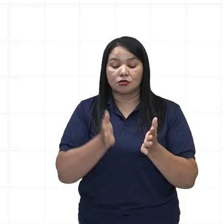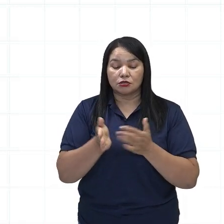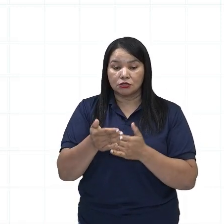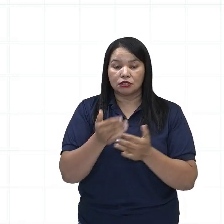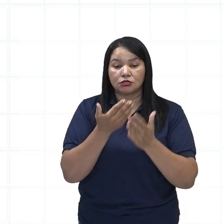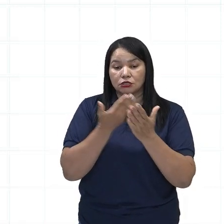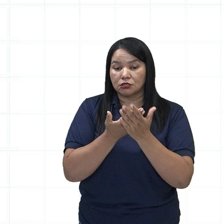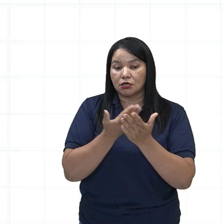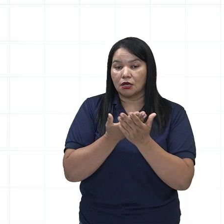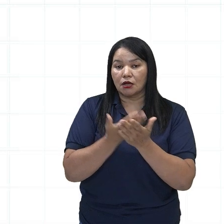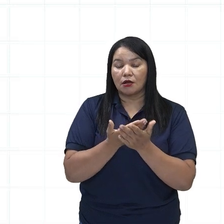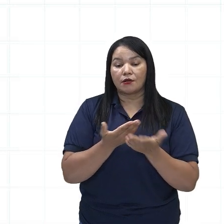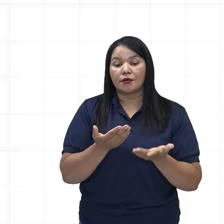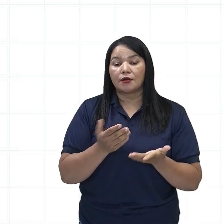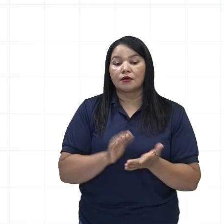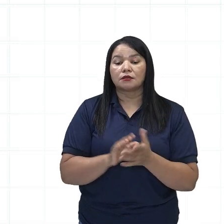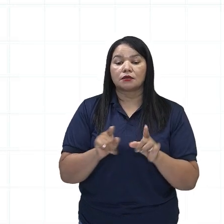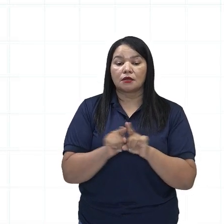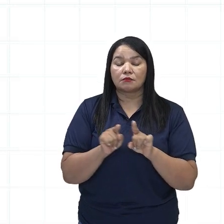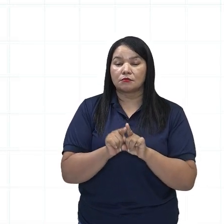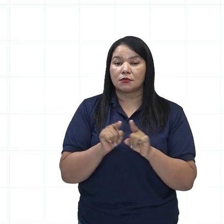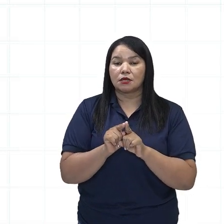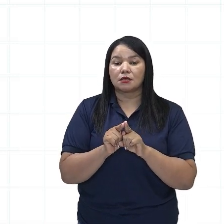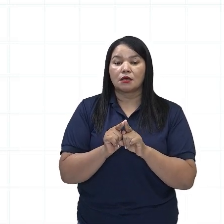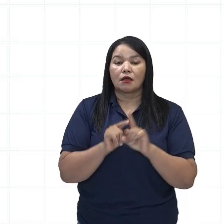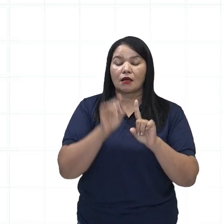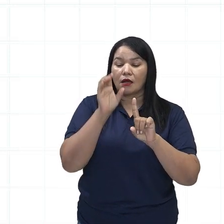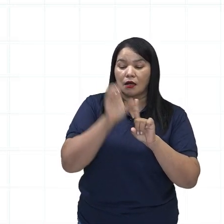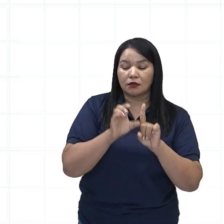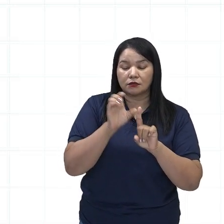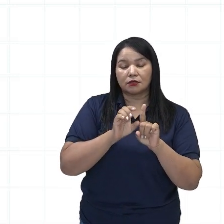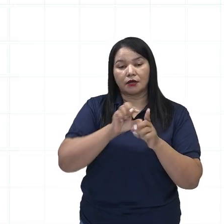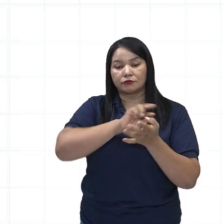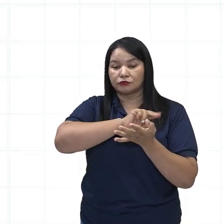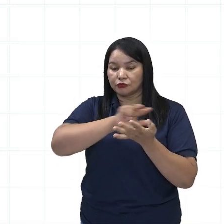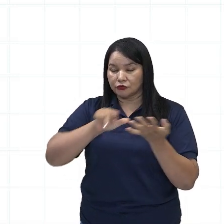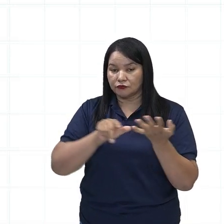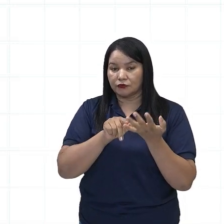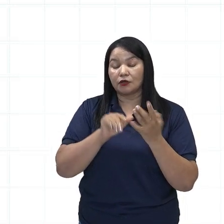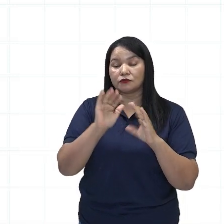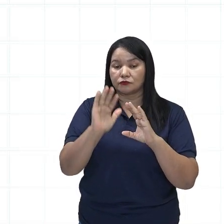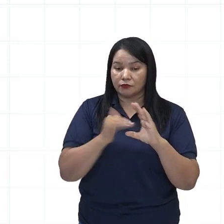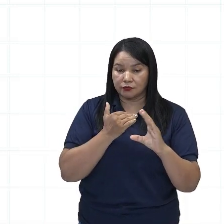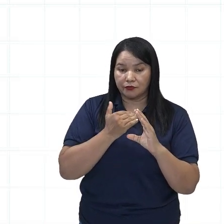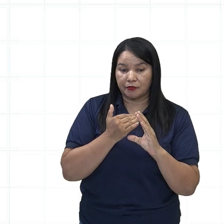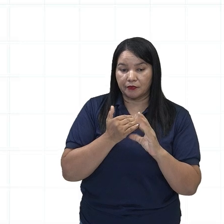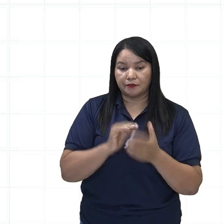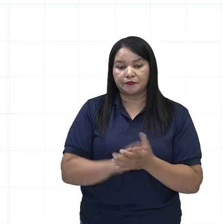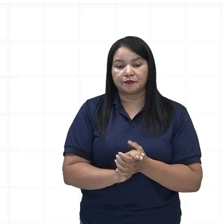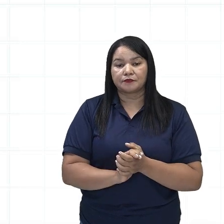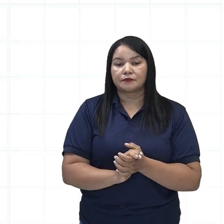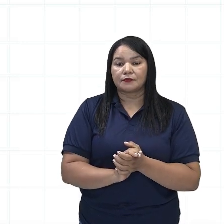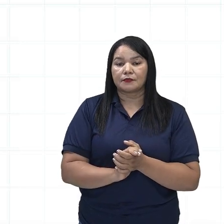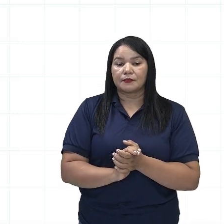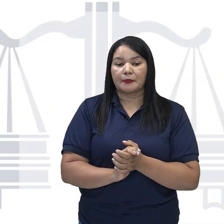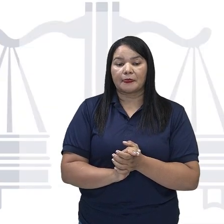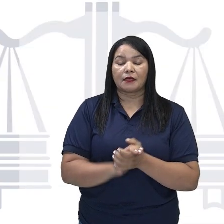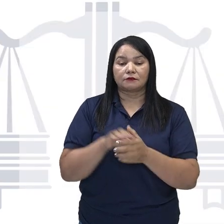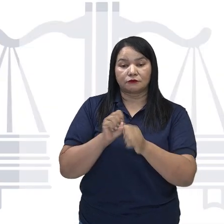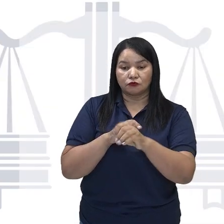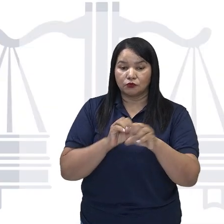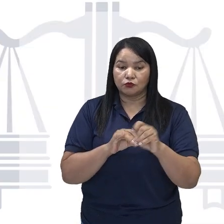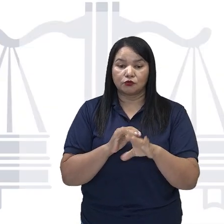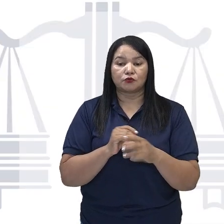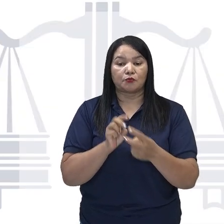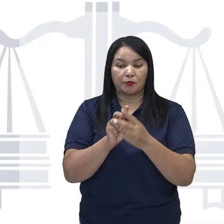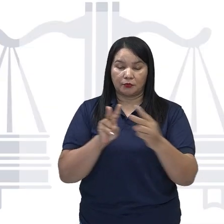os calendários e assuntos referentes à modalidade de ensino mediado.